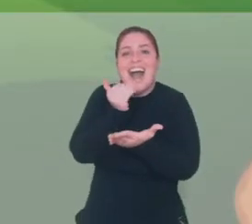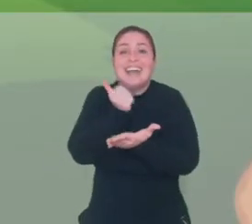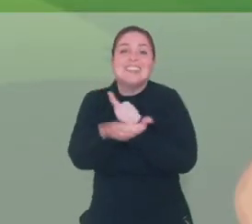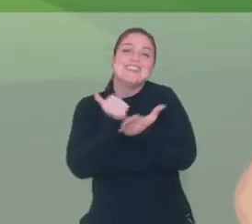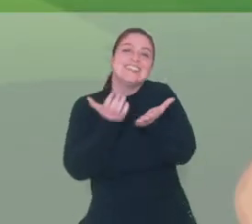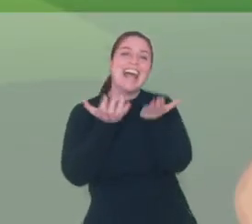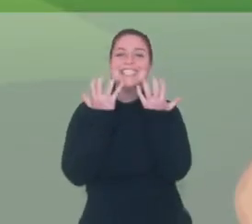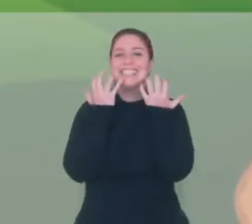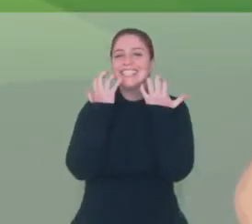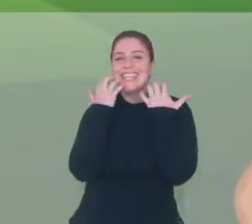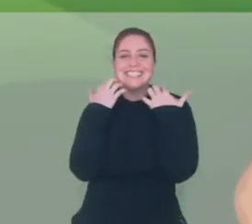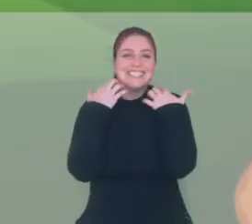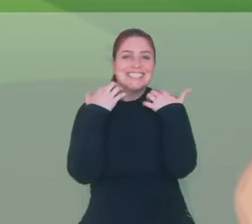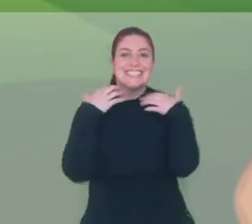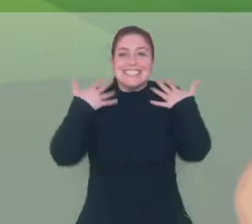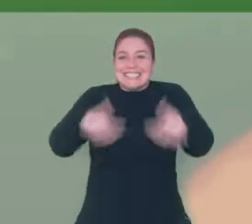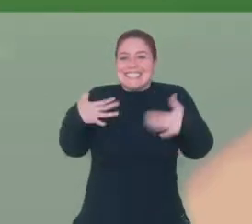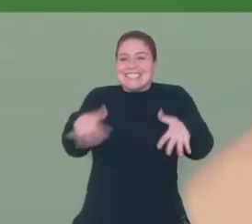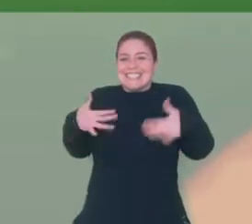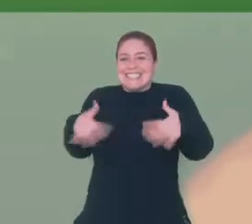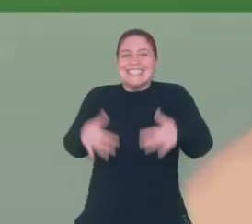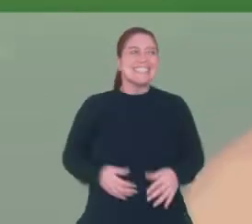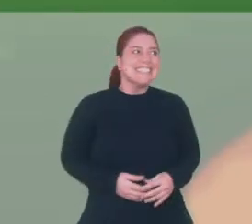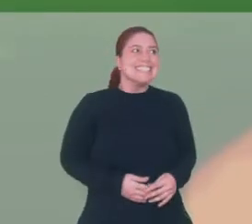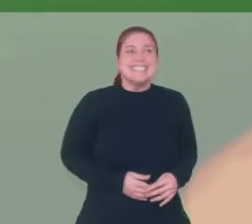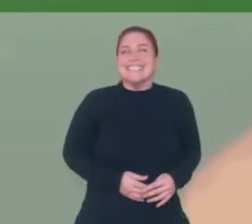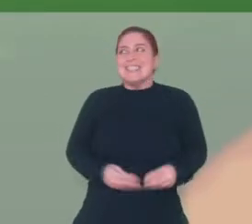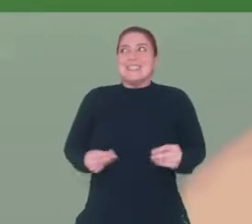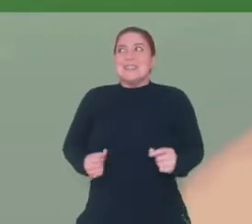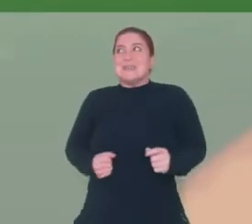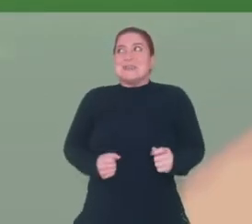delicioso bolo de milho.